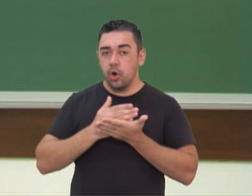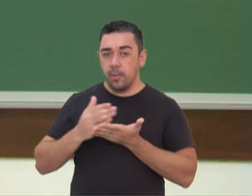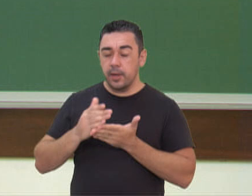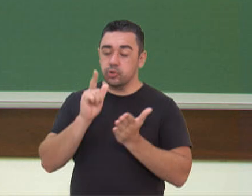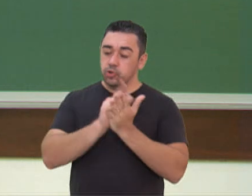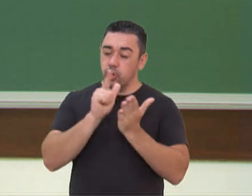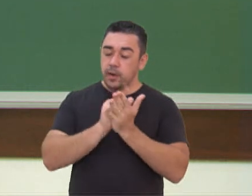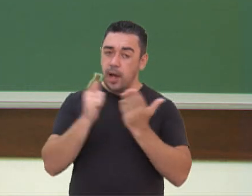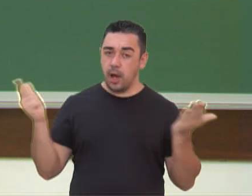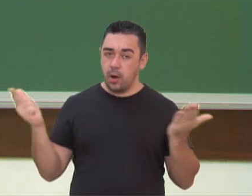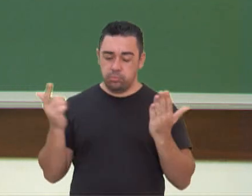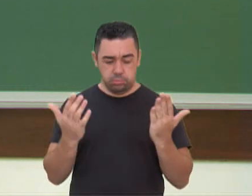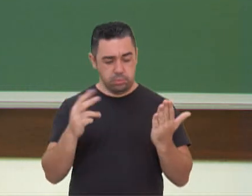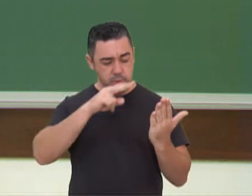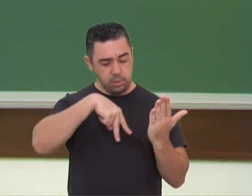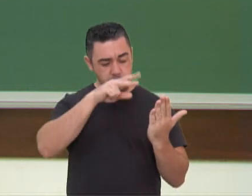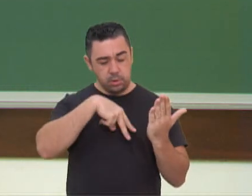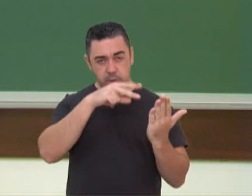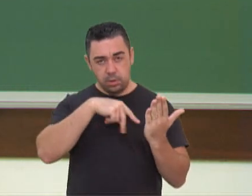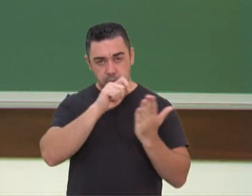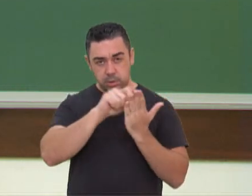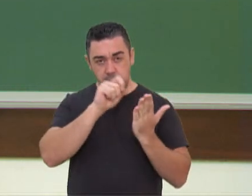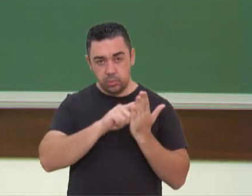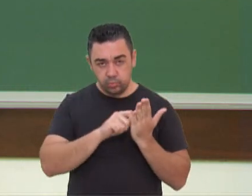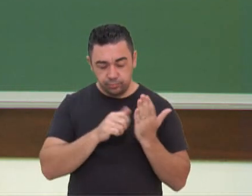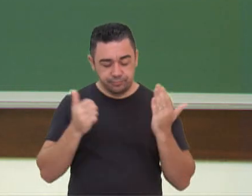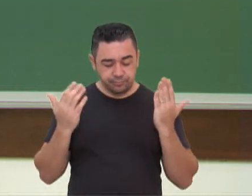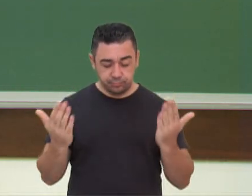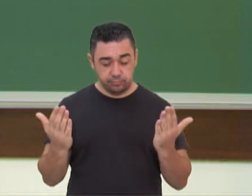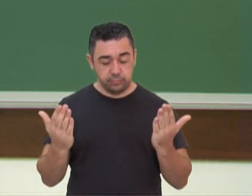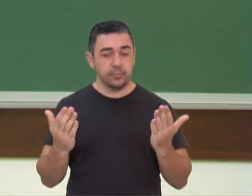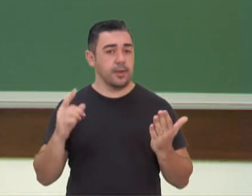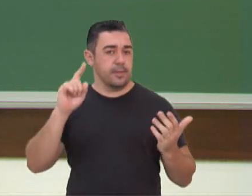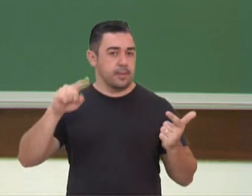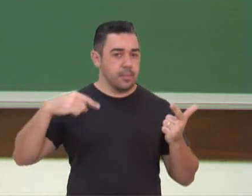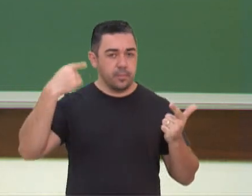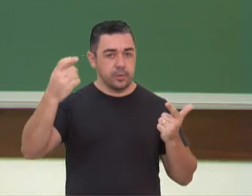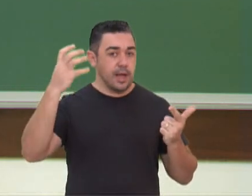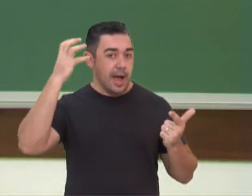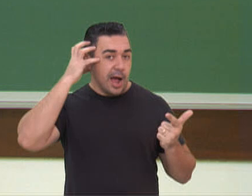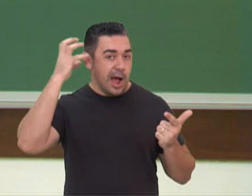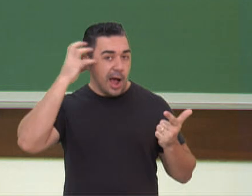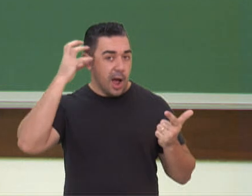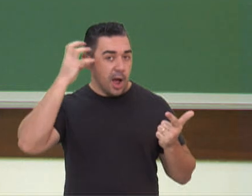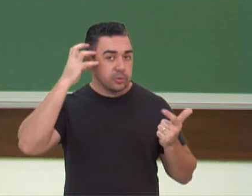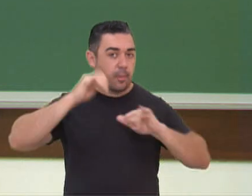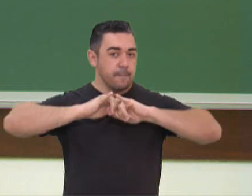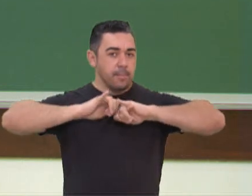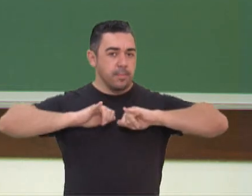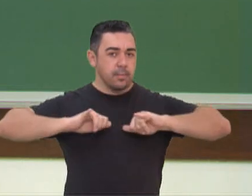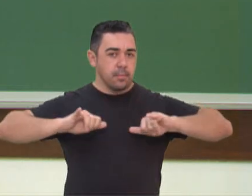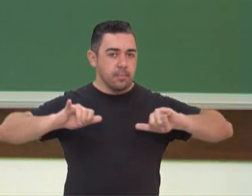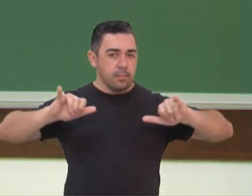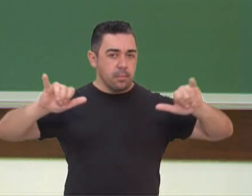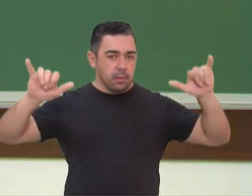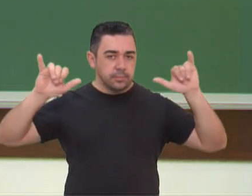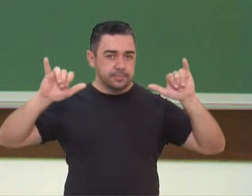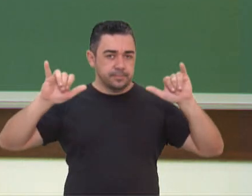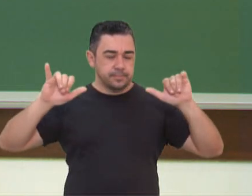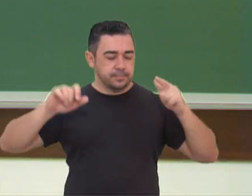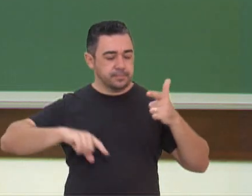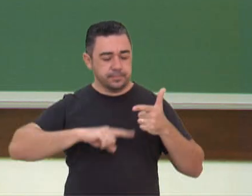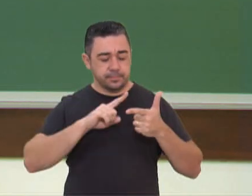escrito. Mais para frente, e nós já vimos isso em aulas passadas, o rádio com uma força enorme. A partir dos